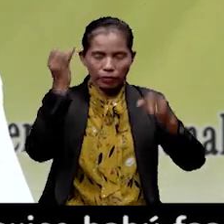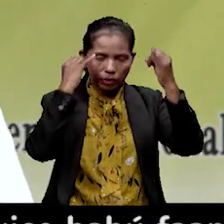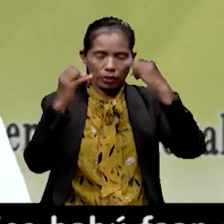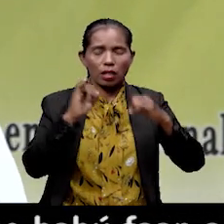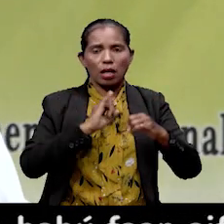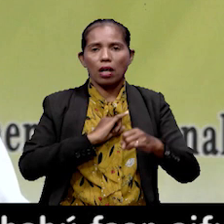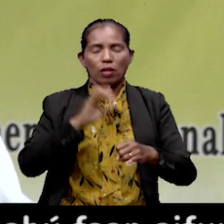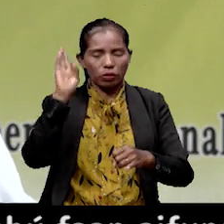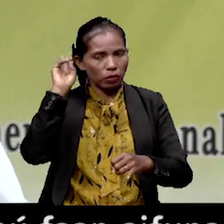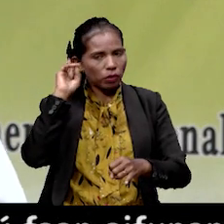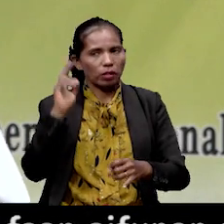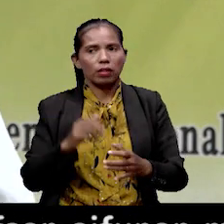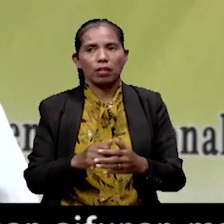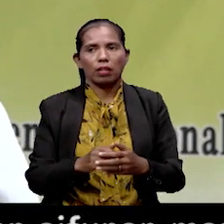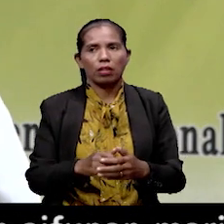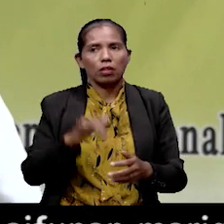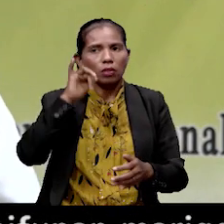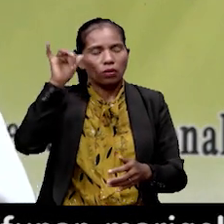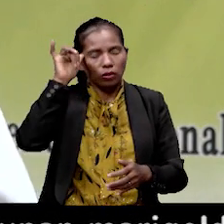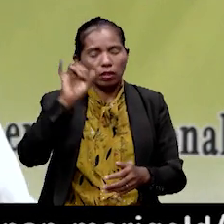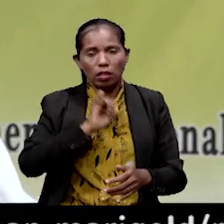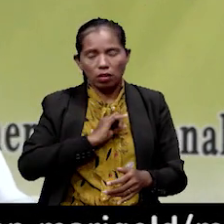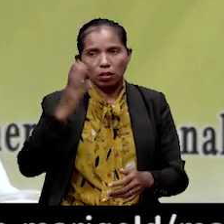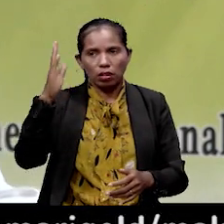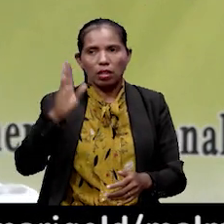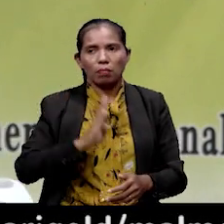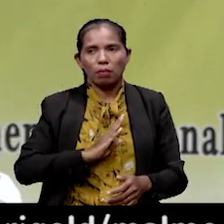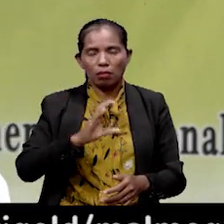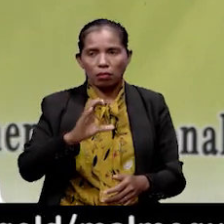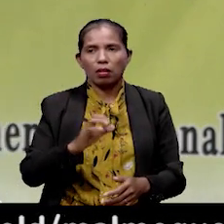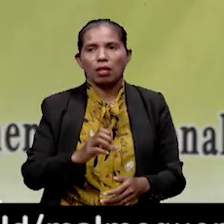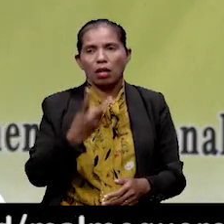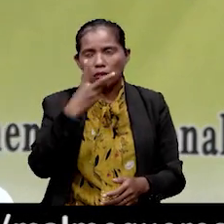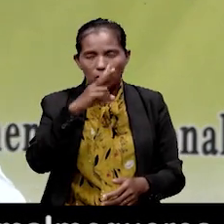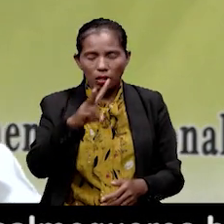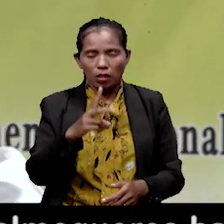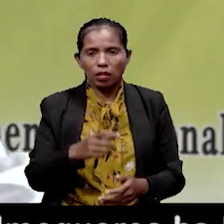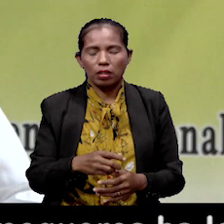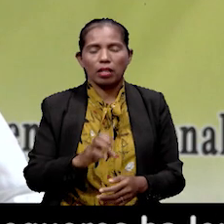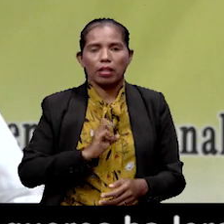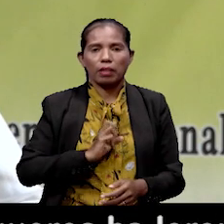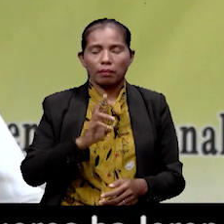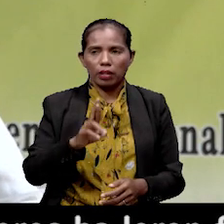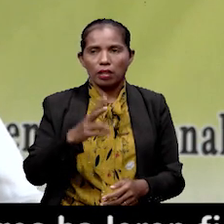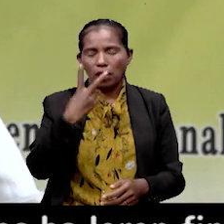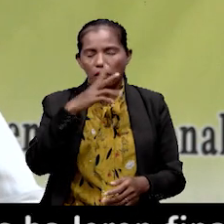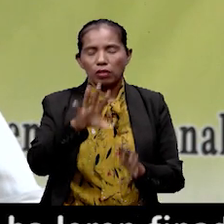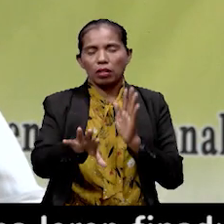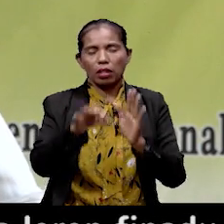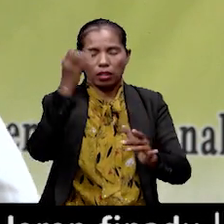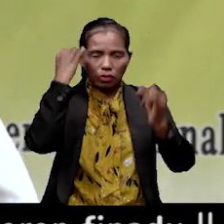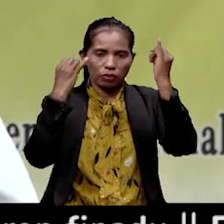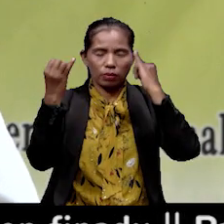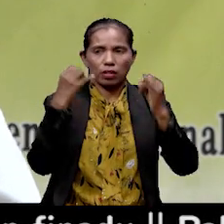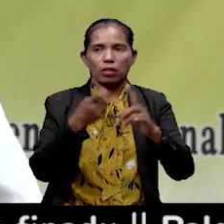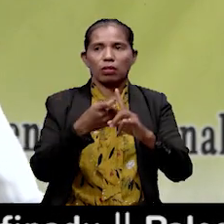ao Rona, no Horicei, Cau e Baucau, Rod Beirua, Cau e Hermera, ao esta informação,